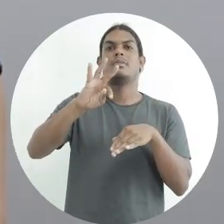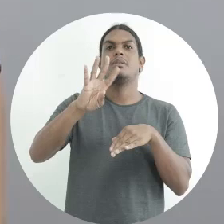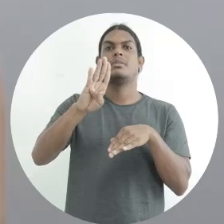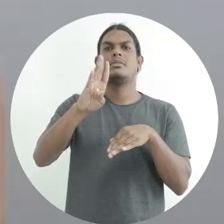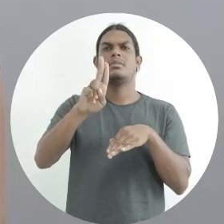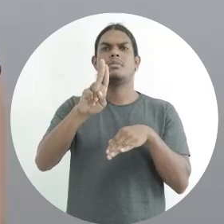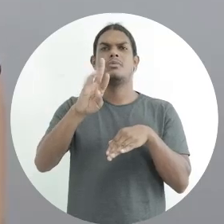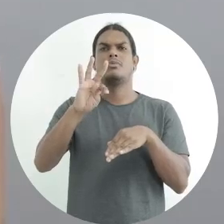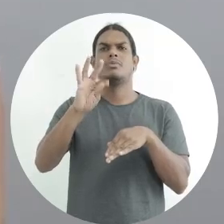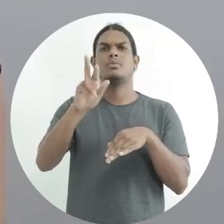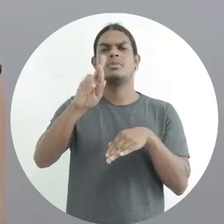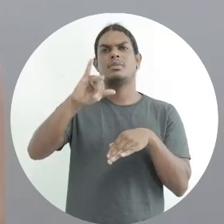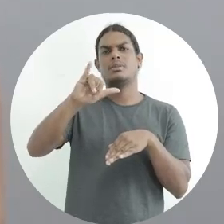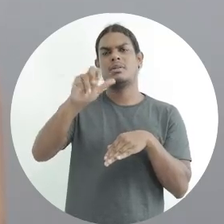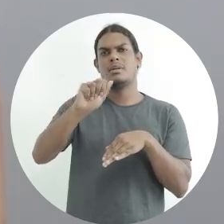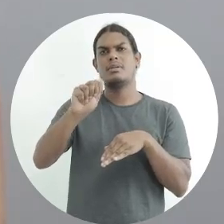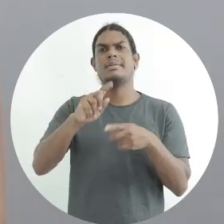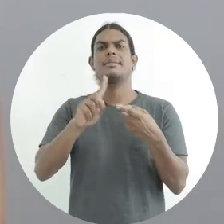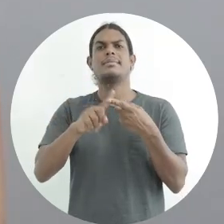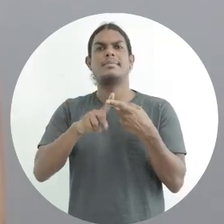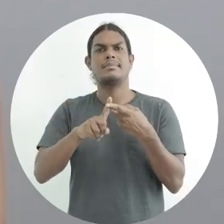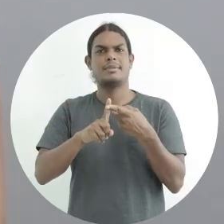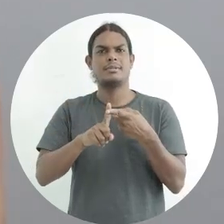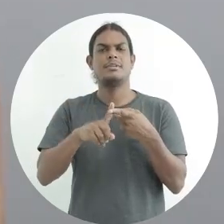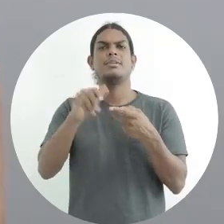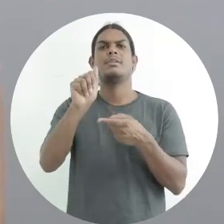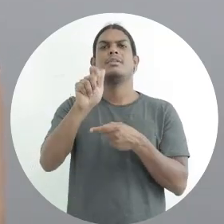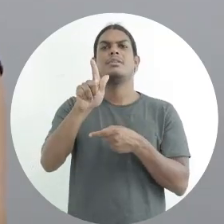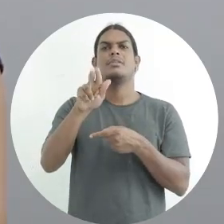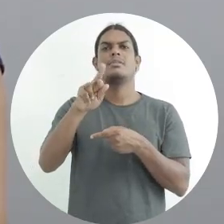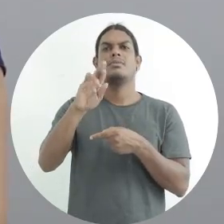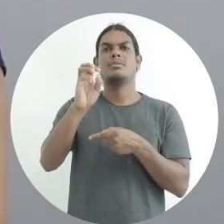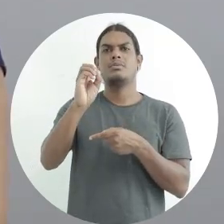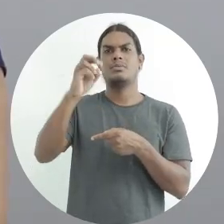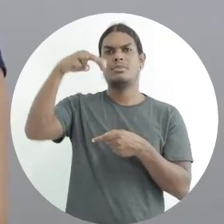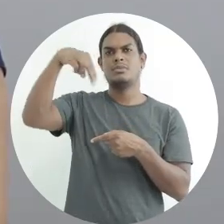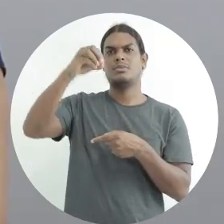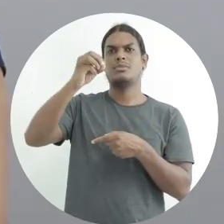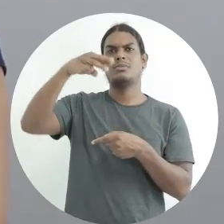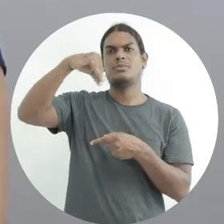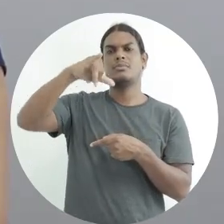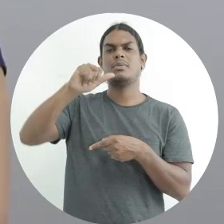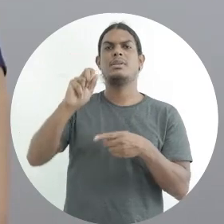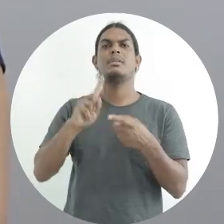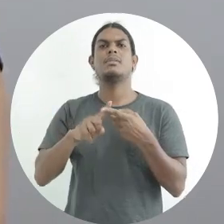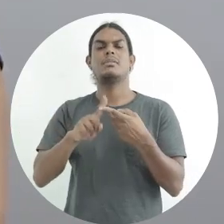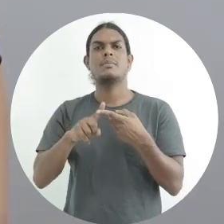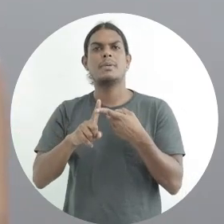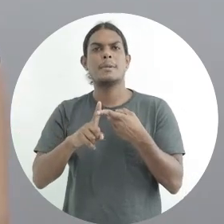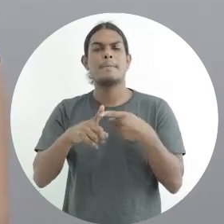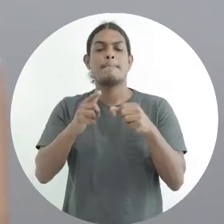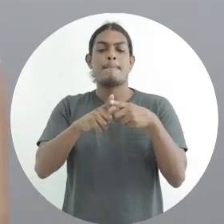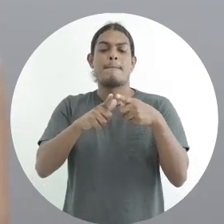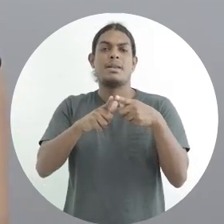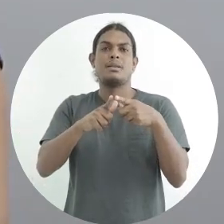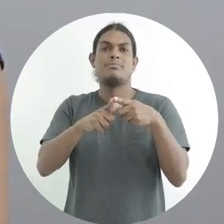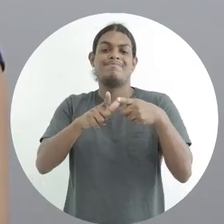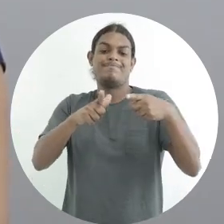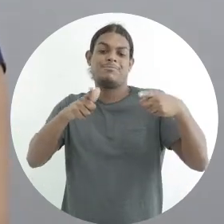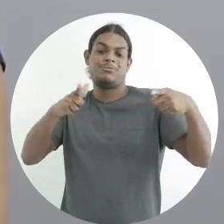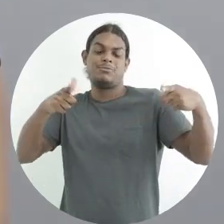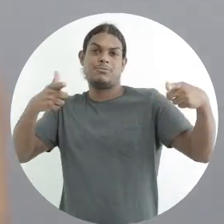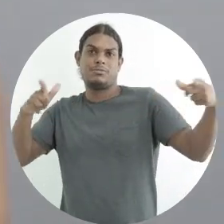bem ou a carga tributária geral da economia, termina por ele forçar a expansão na economia.